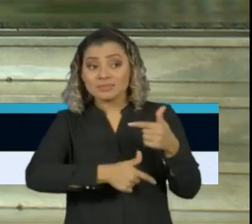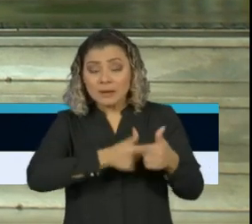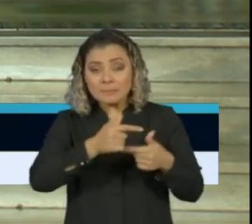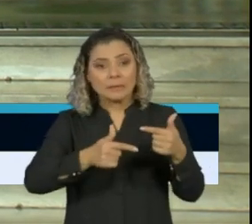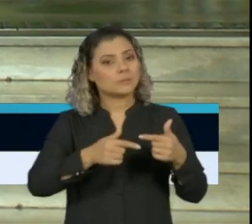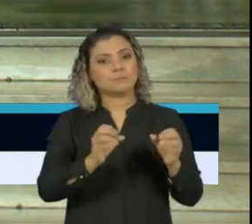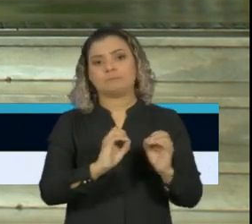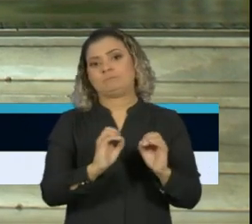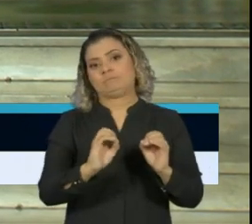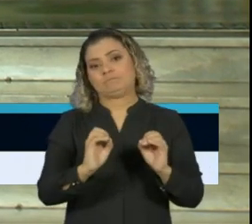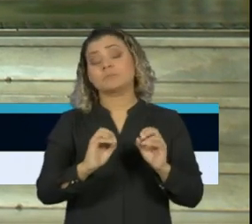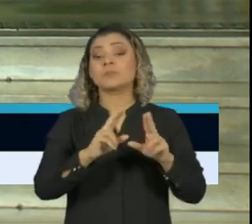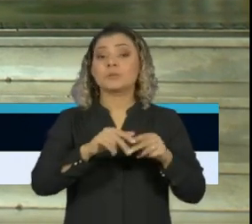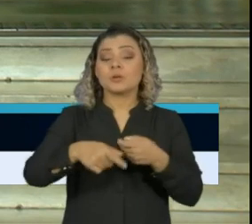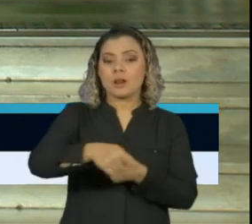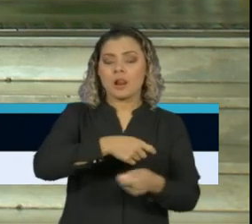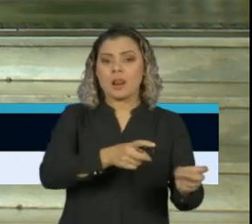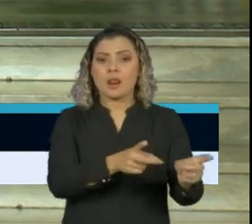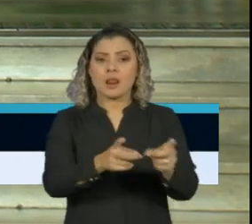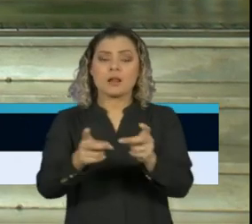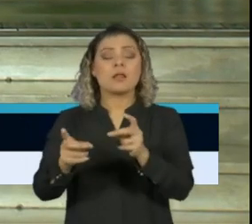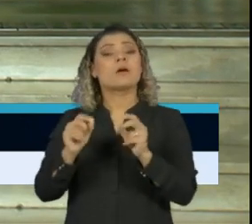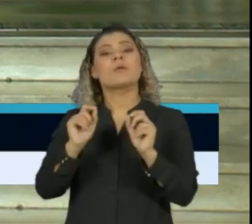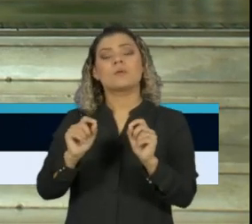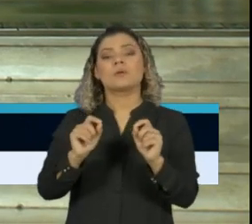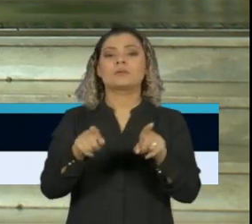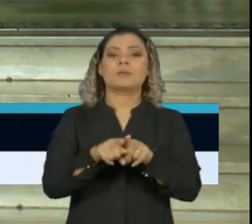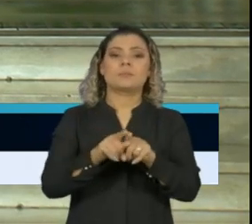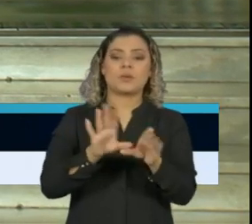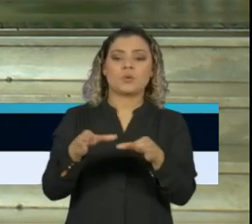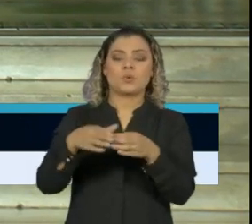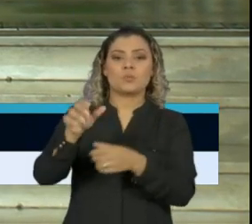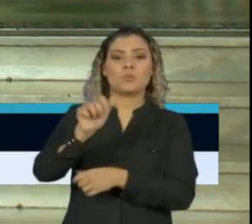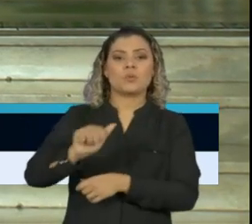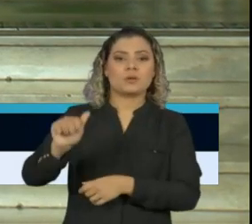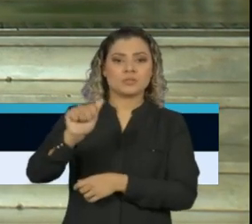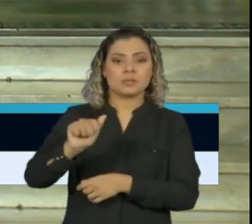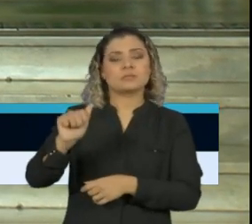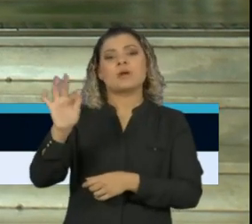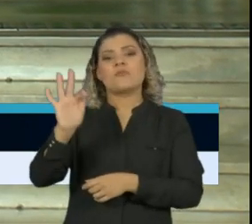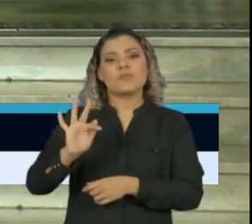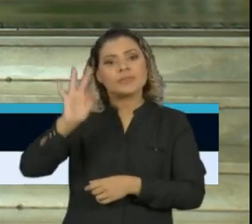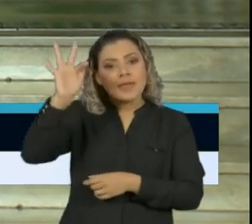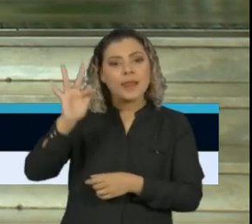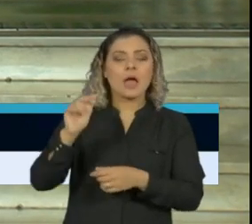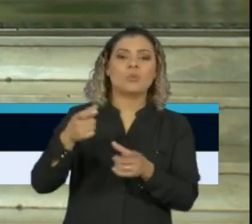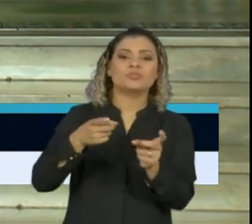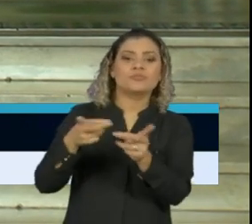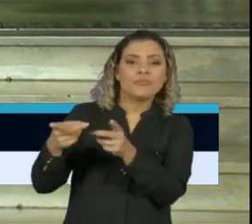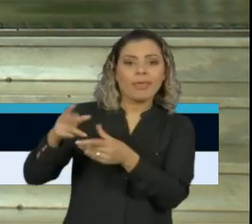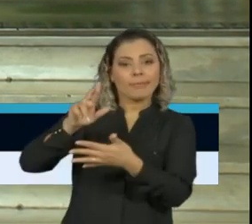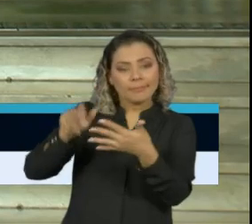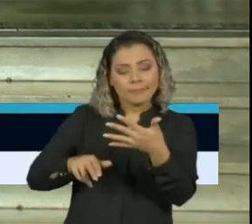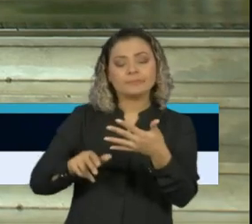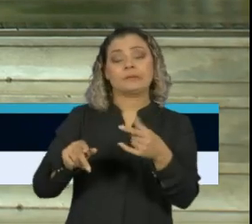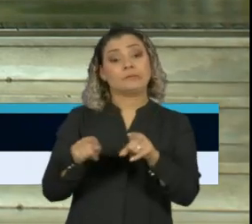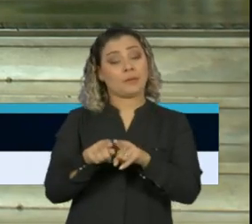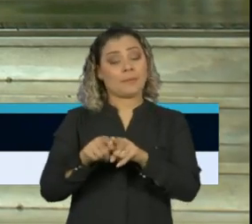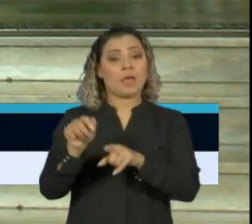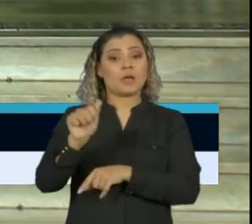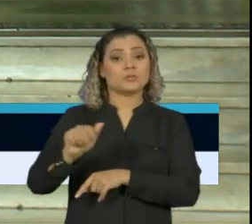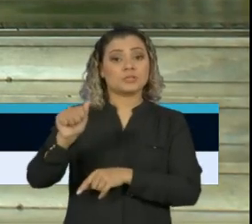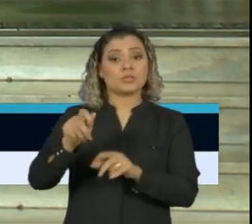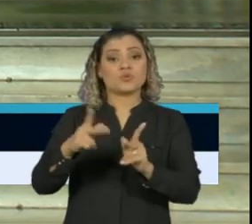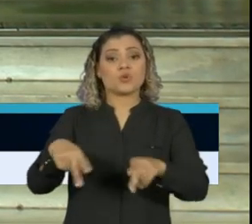associações comerciais, as suas federações e confederações comerciais, e obviamente com o apoio do setor privado, incluindo a Associação de